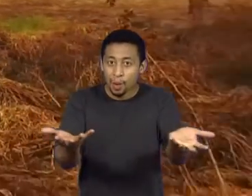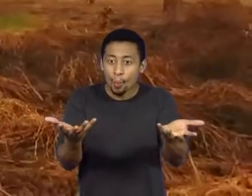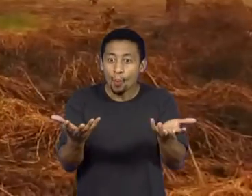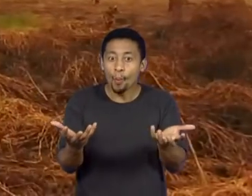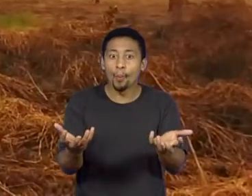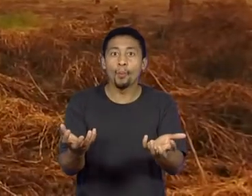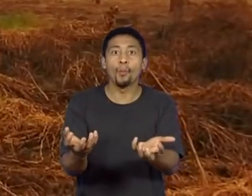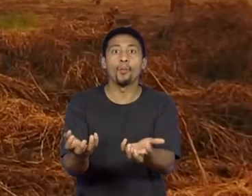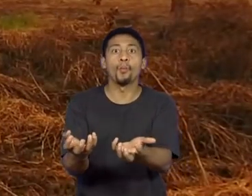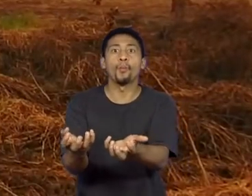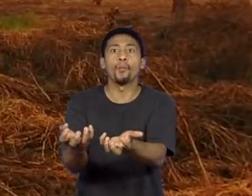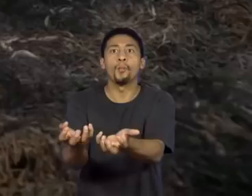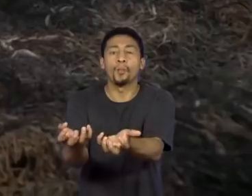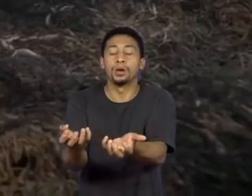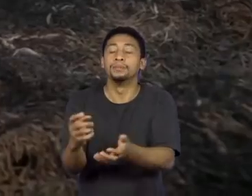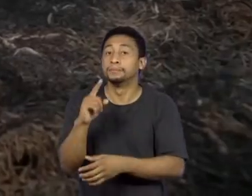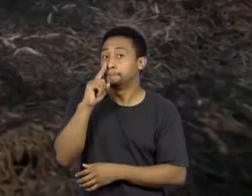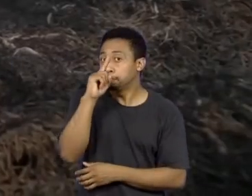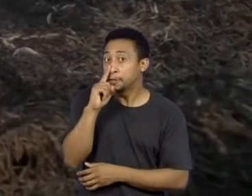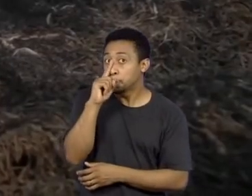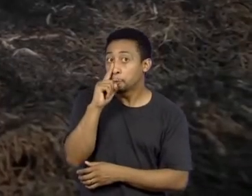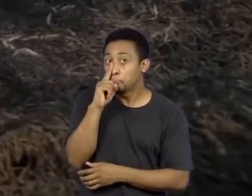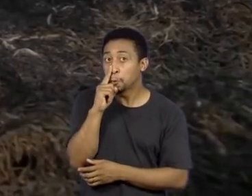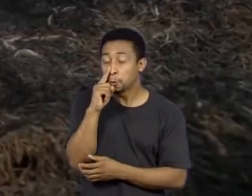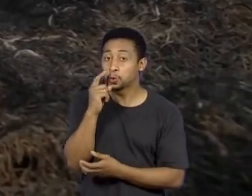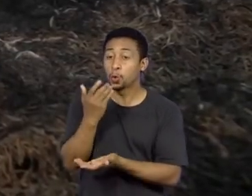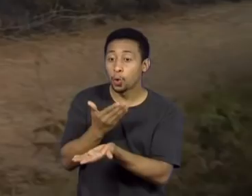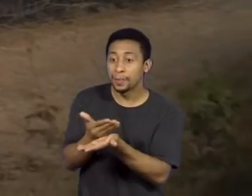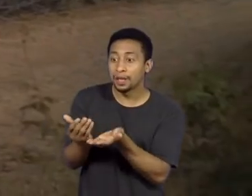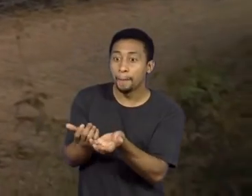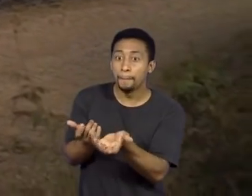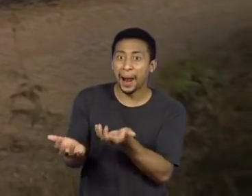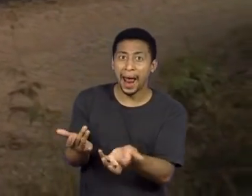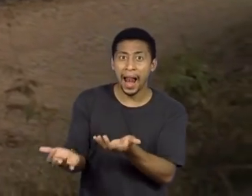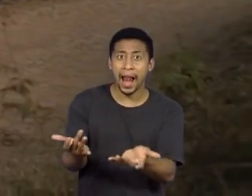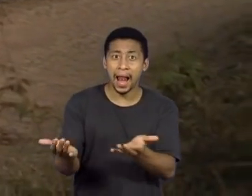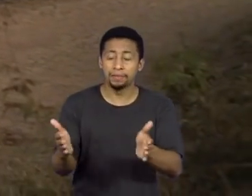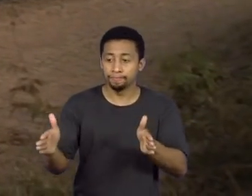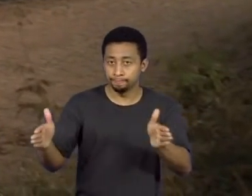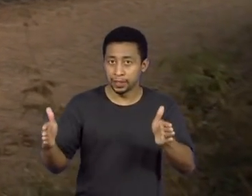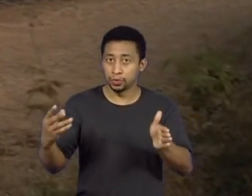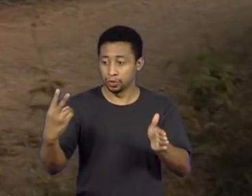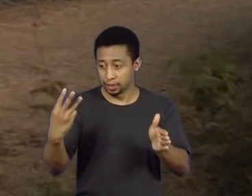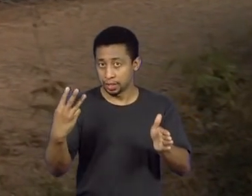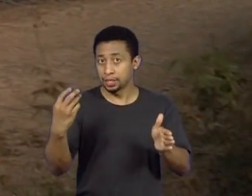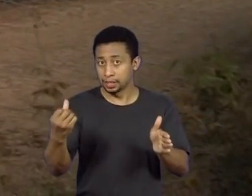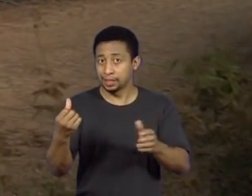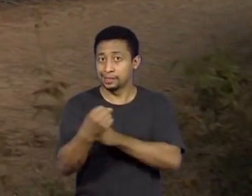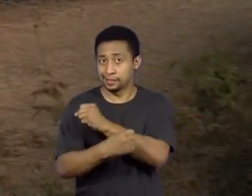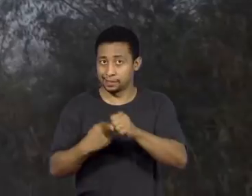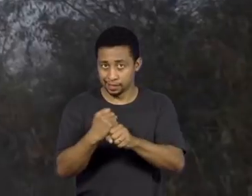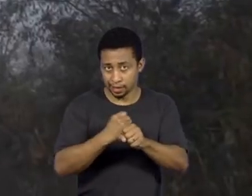mais seco ficou também mais vulnerável ao fogo. Nos últimos 36 anos,